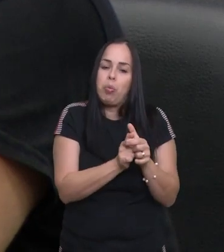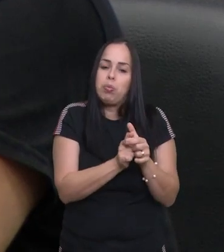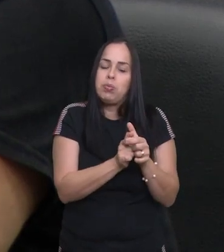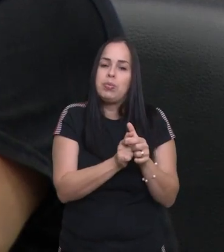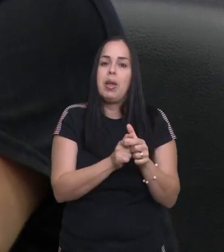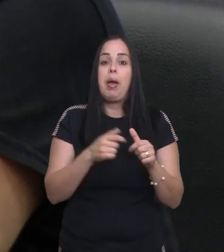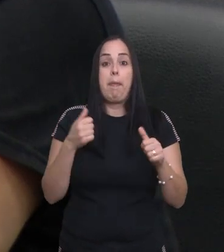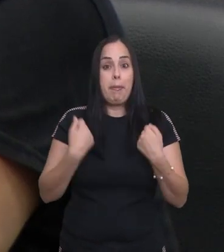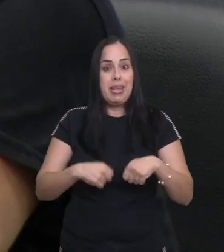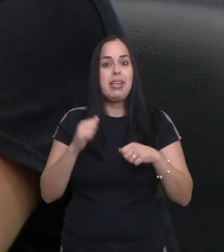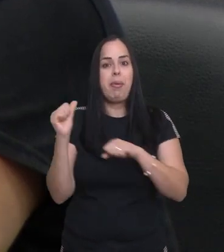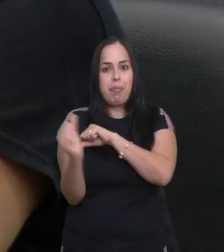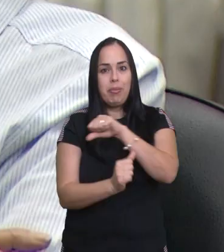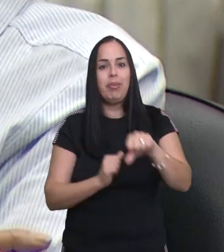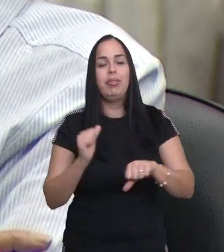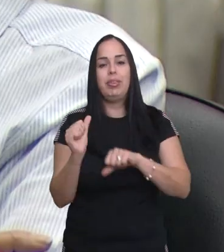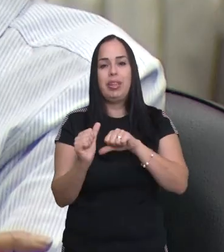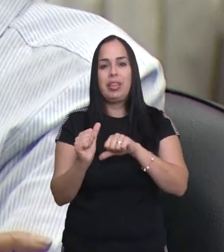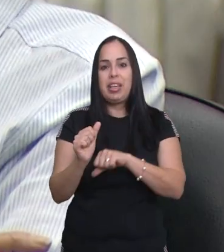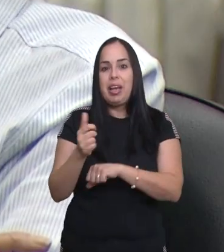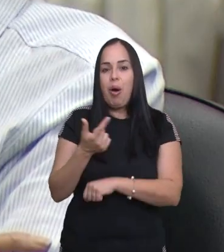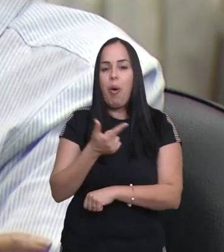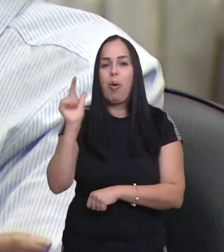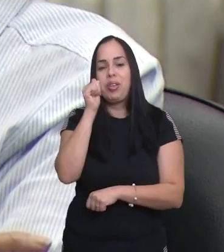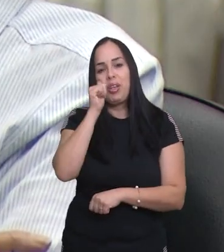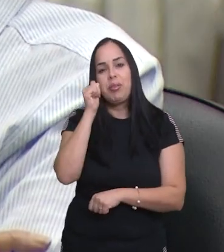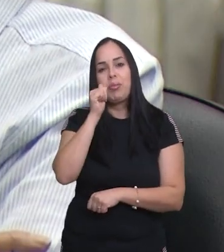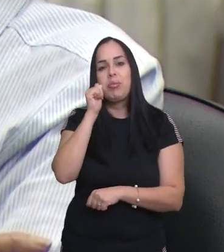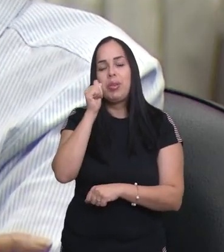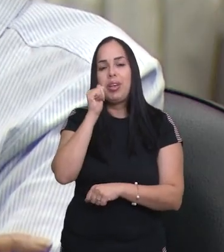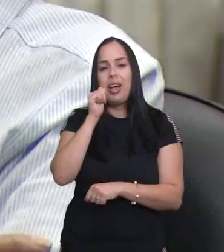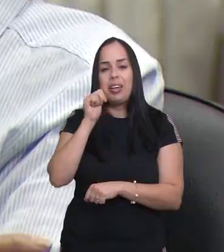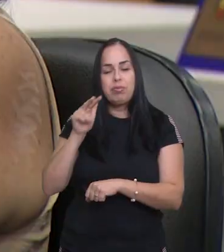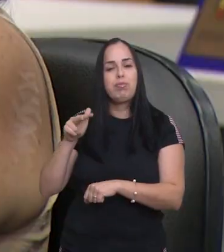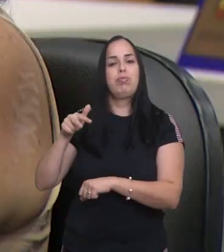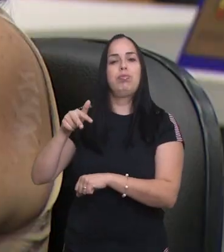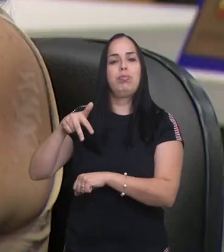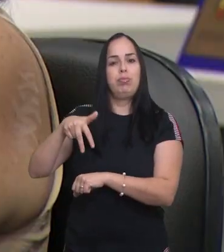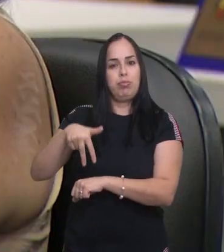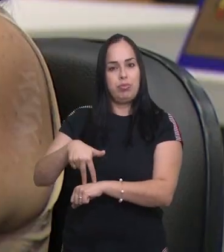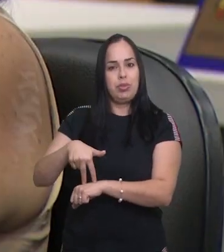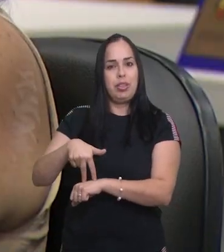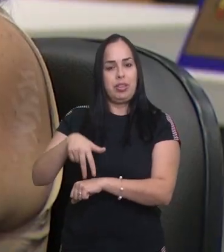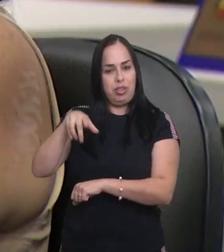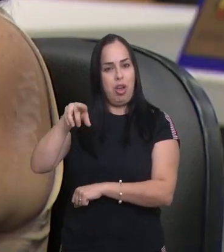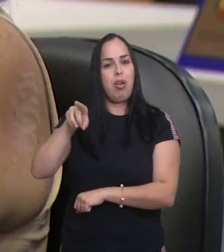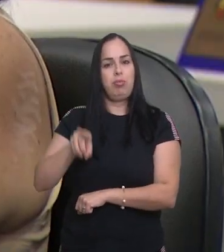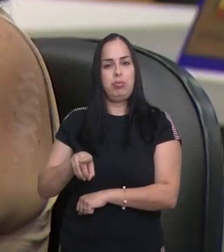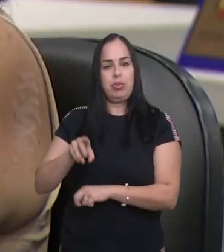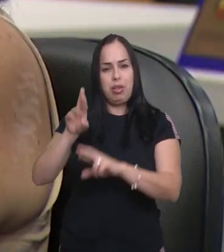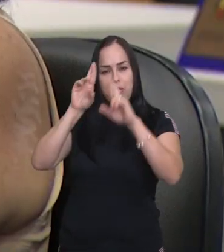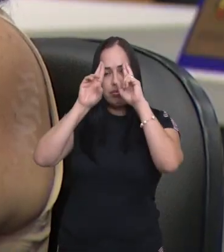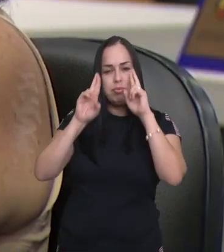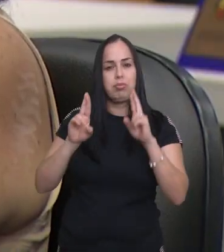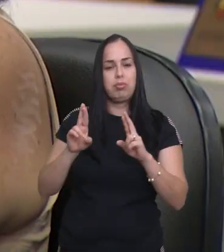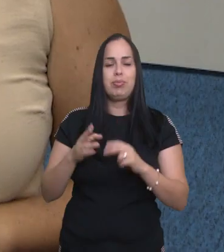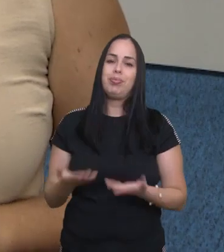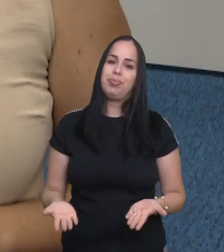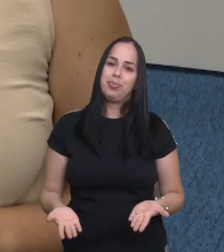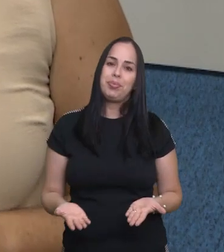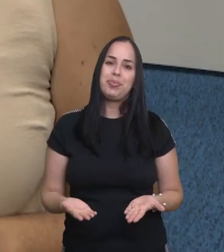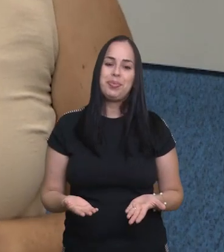parlamentares, isso precisa ser mudado para que mais mulheres possam ter voz e a garantia dos seus direitos